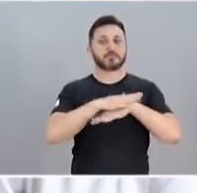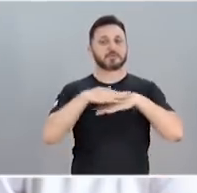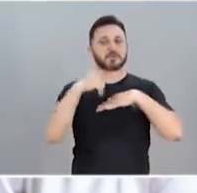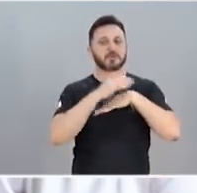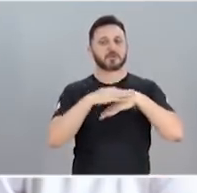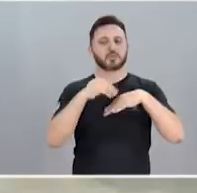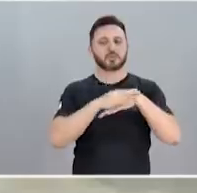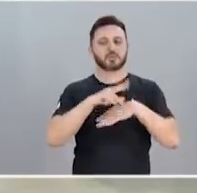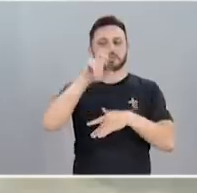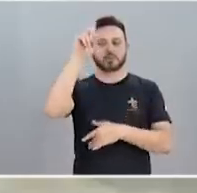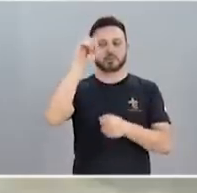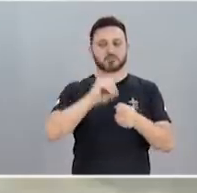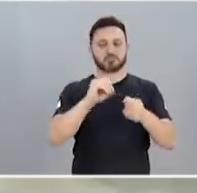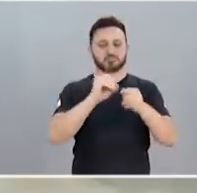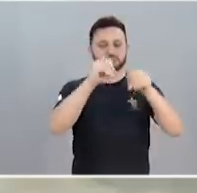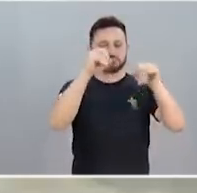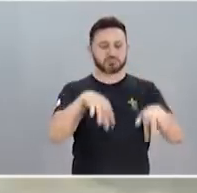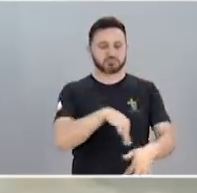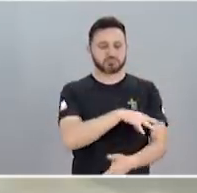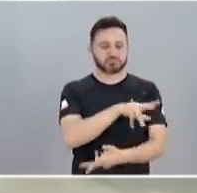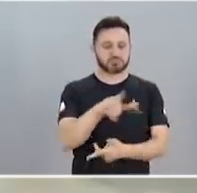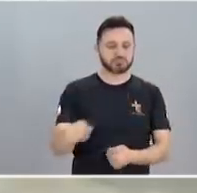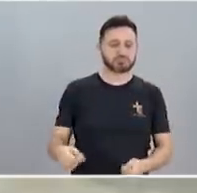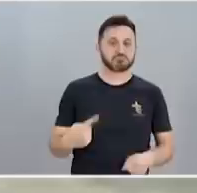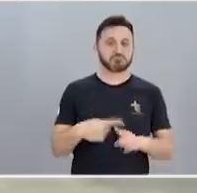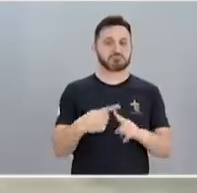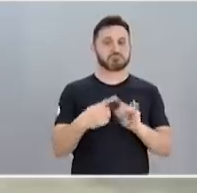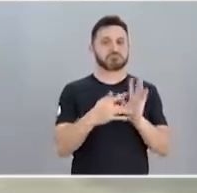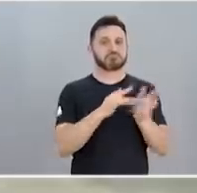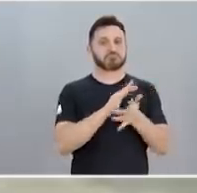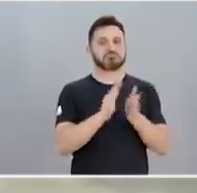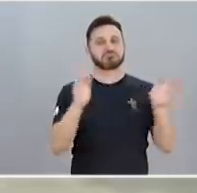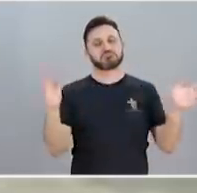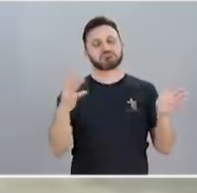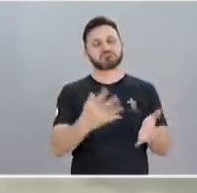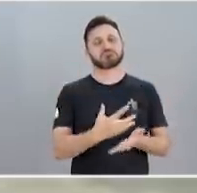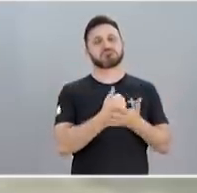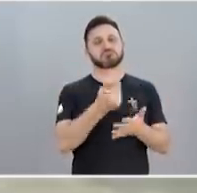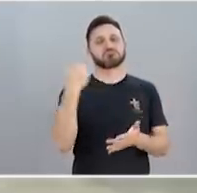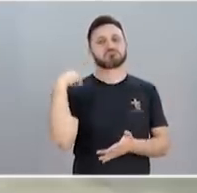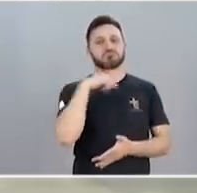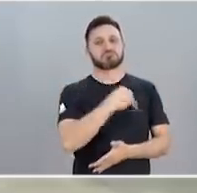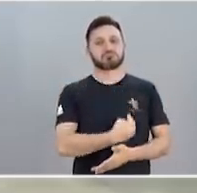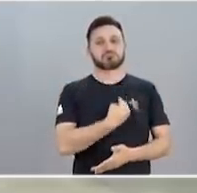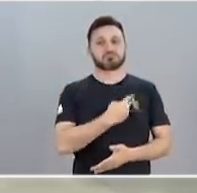à salvação, nós podemos nos sentir seguros.